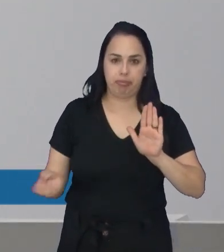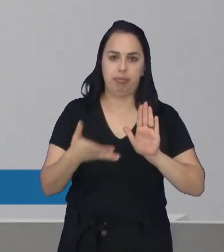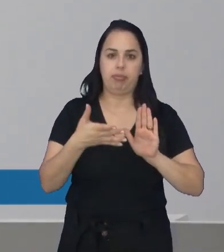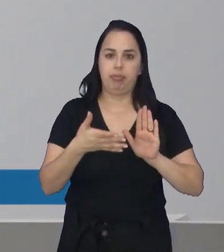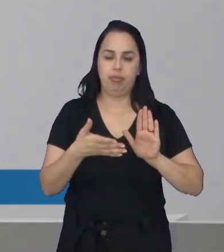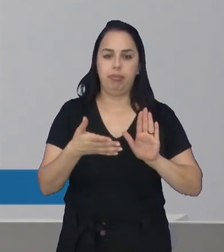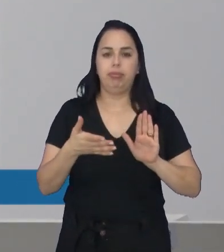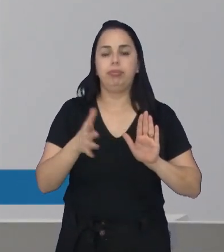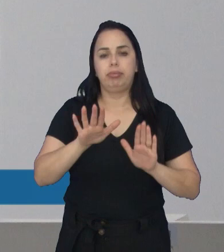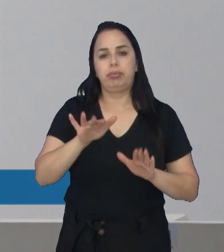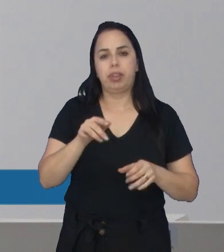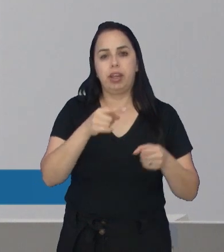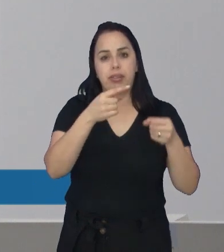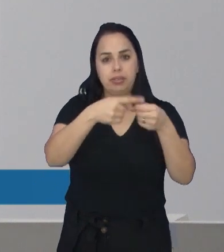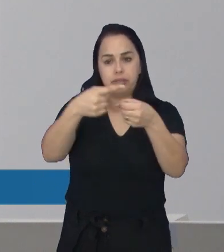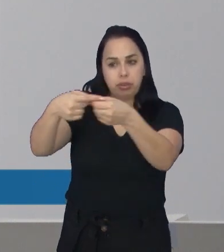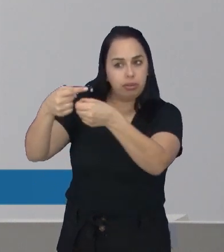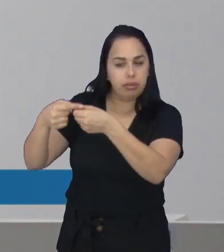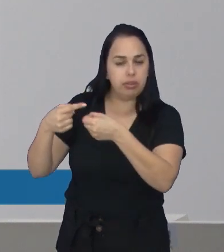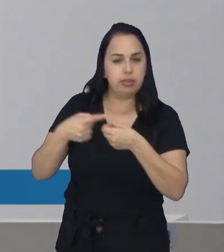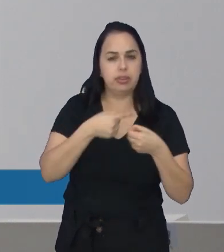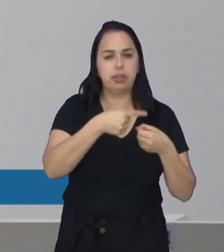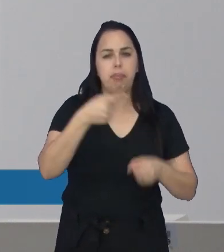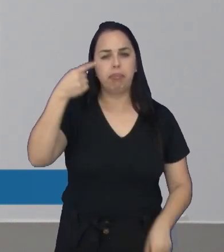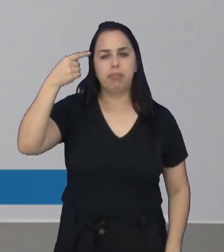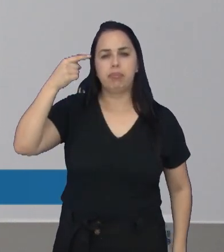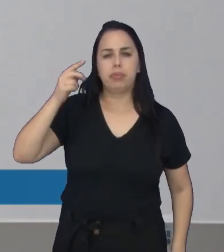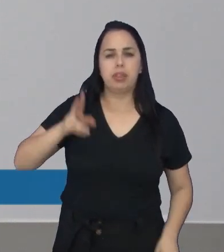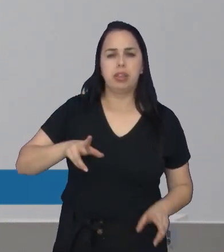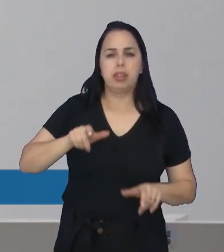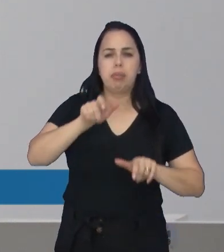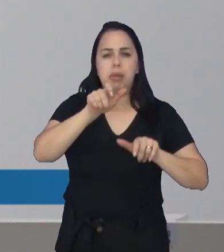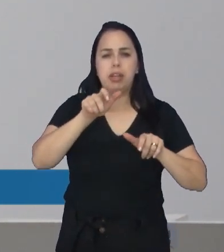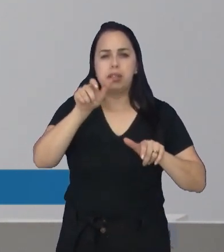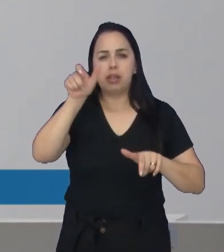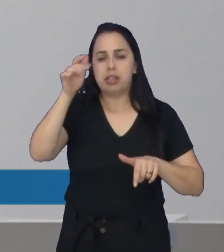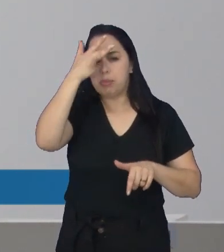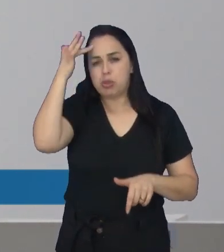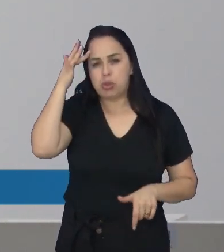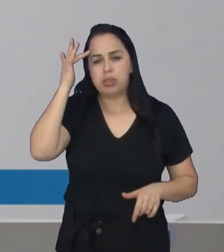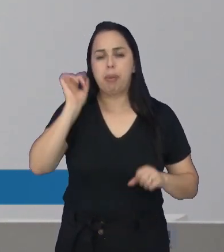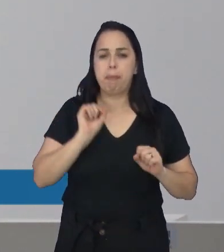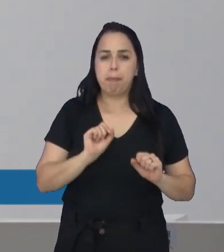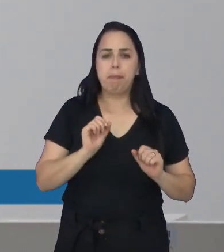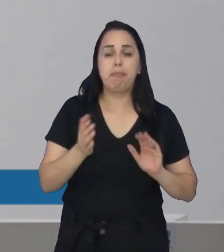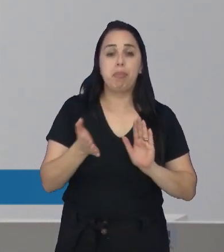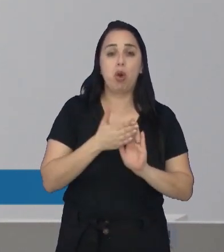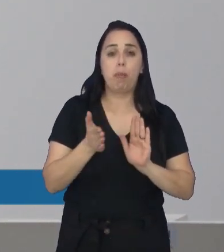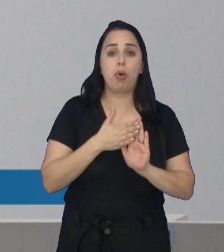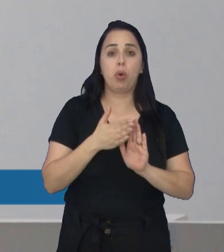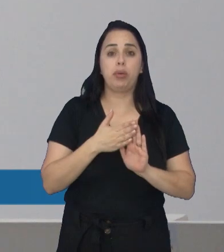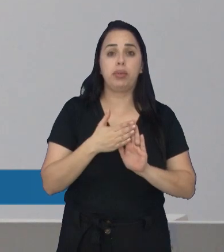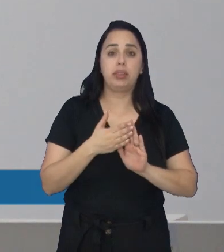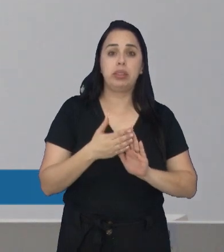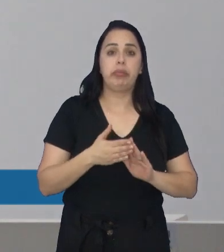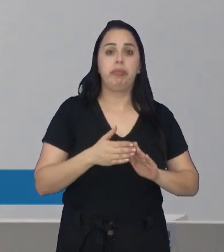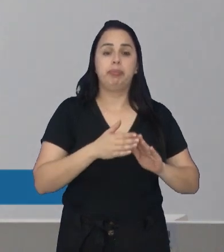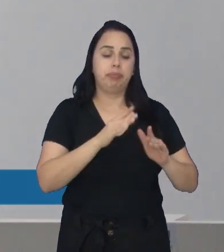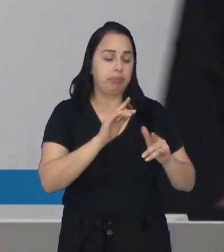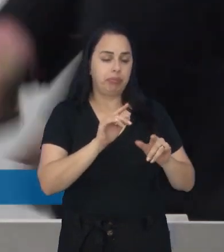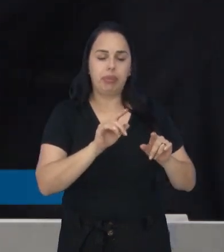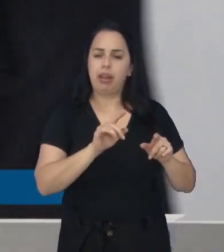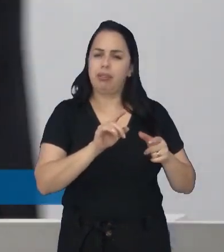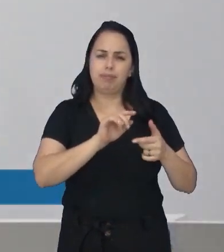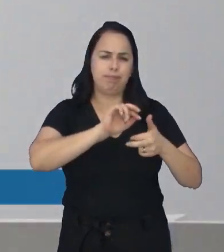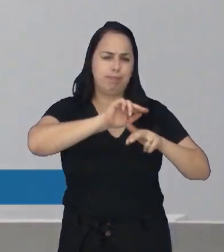as cidades estão pensando cada vez mais os centros de desenvolvimento tecnológico estão propondo equipamentos serviços